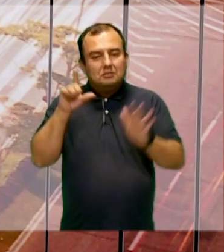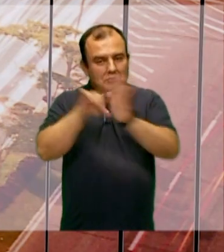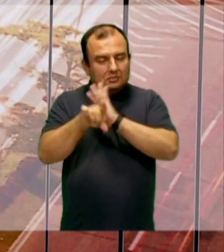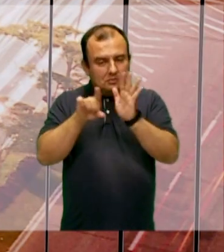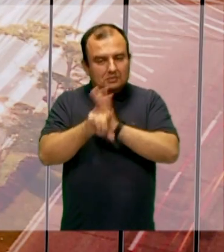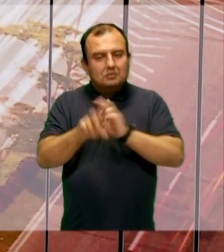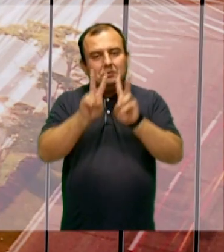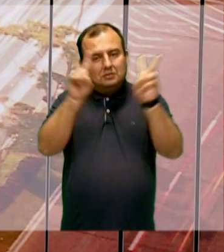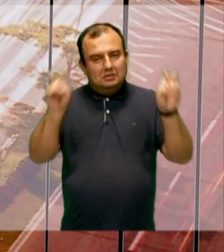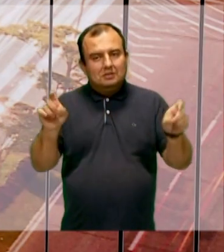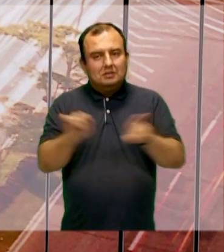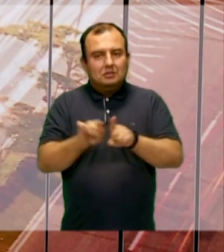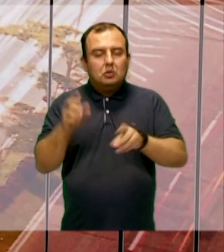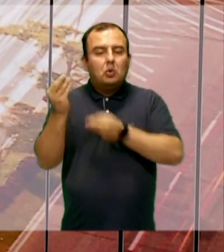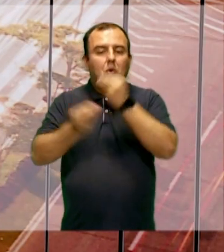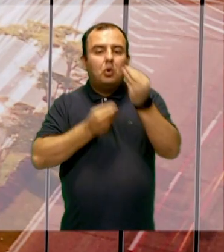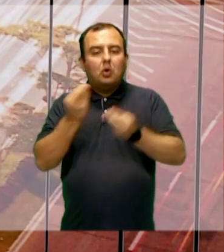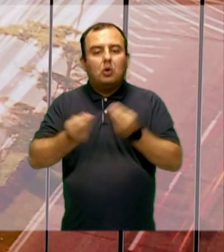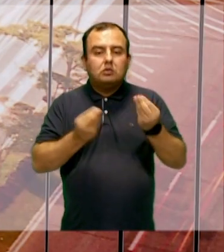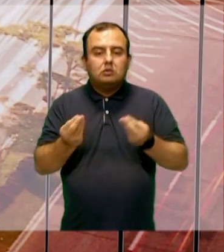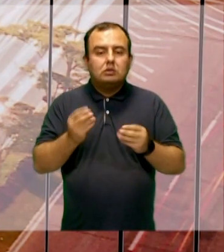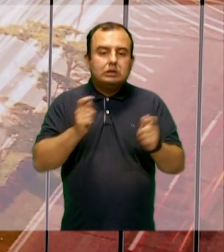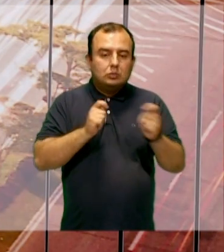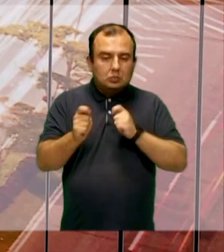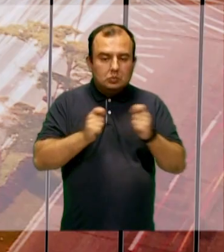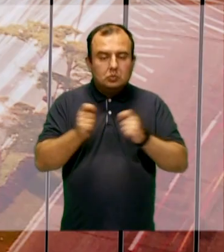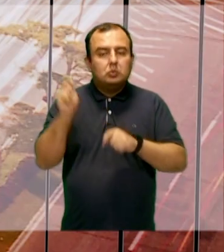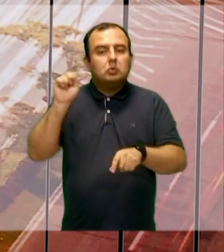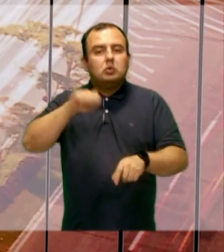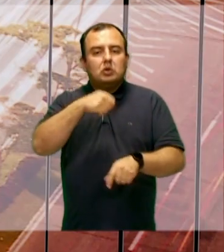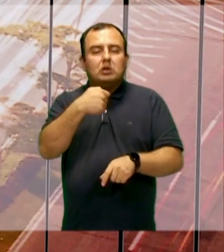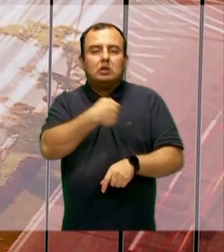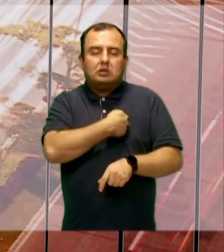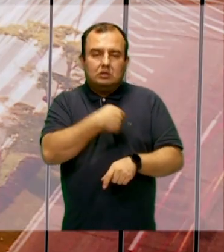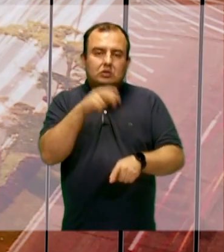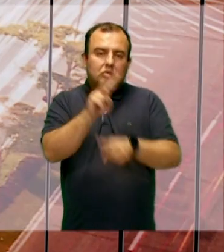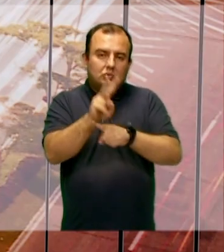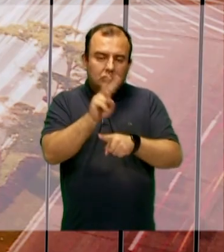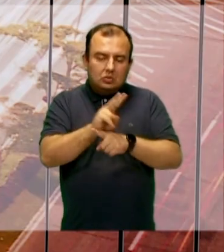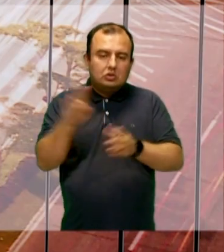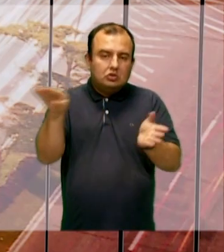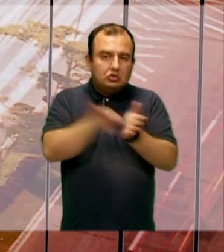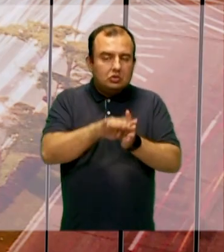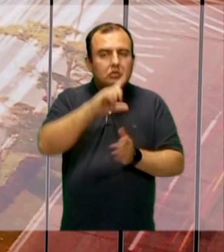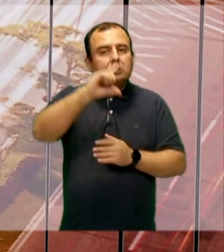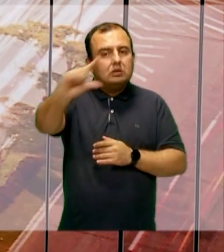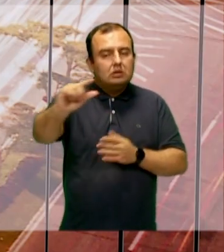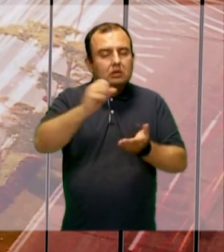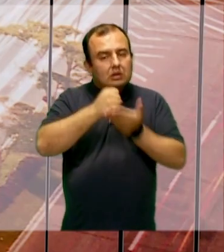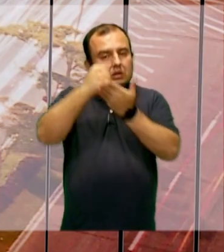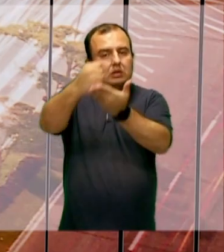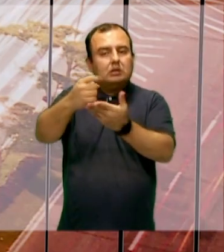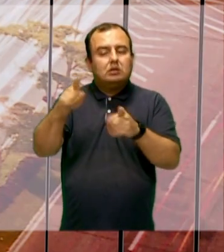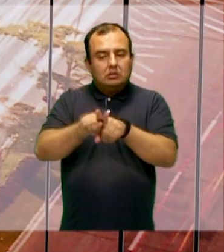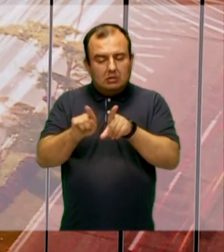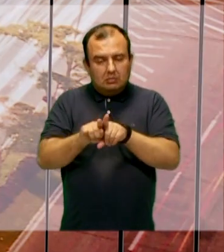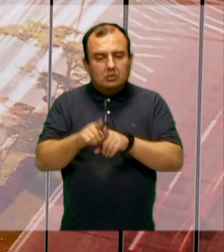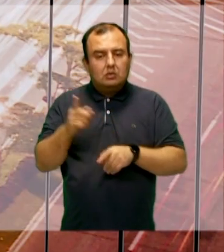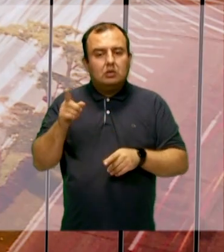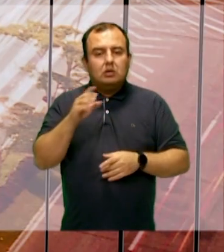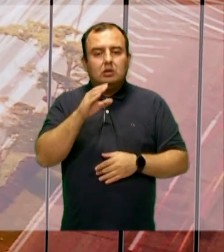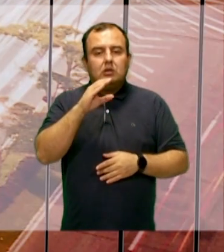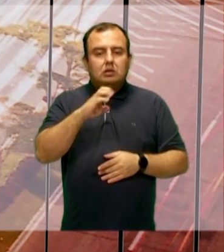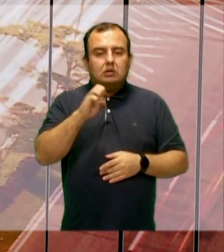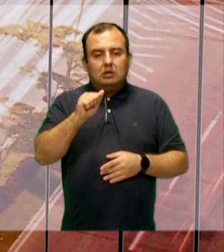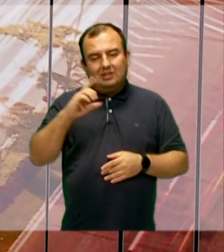questões sobre isso, de como se dá esse controle, essa fiscalização dos produtos que chegam e que saem do